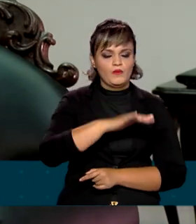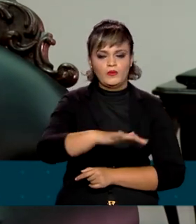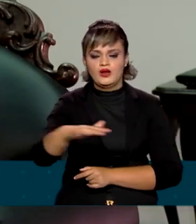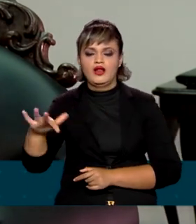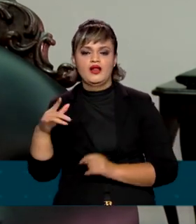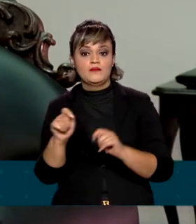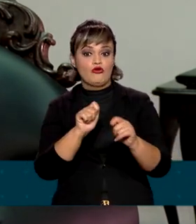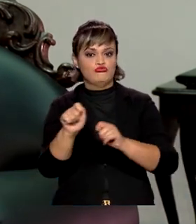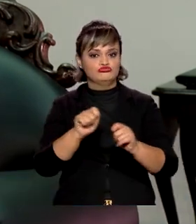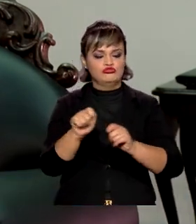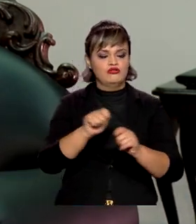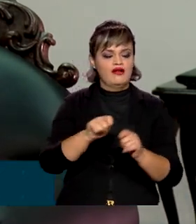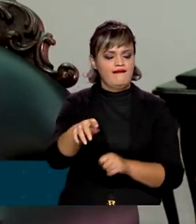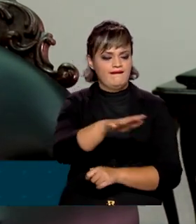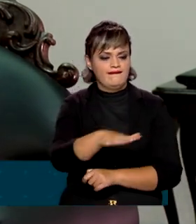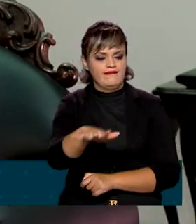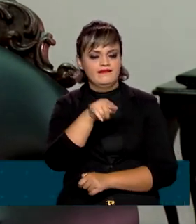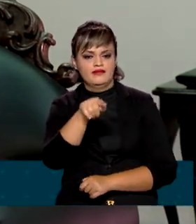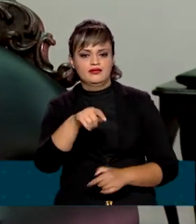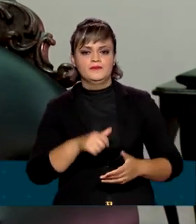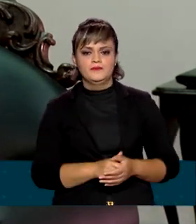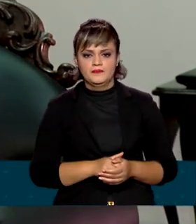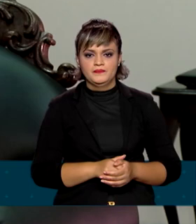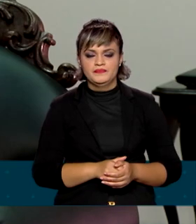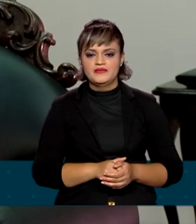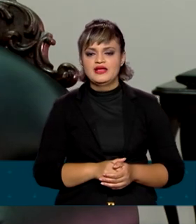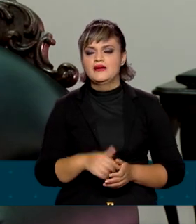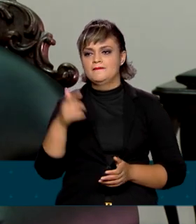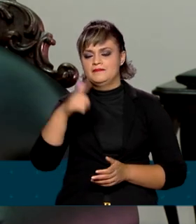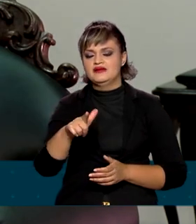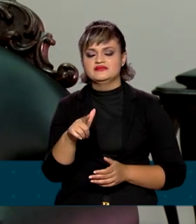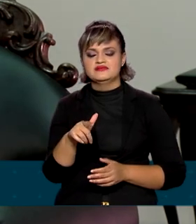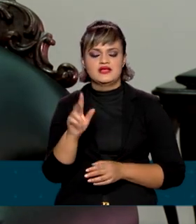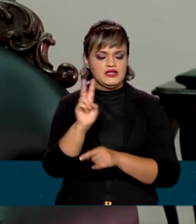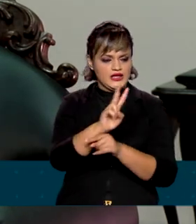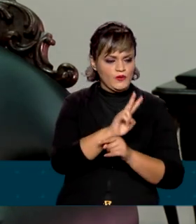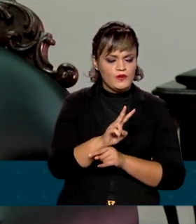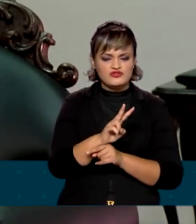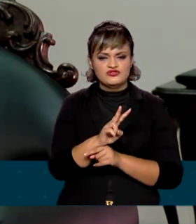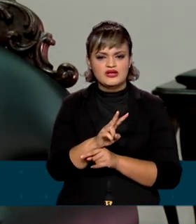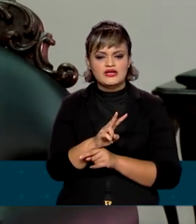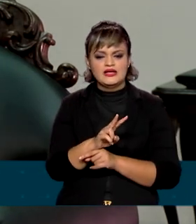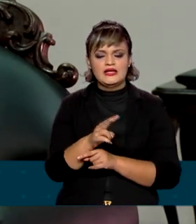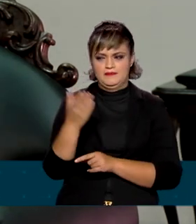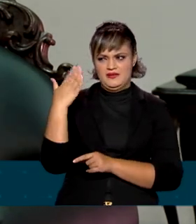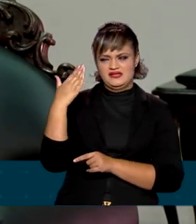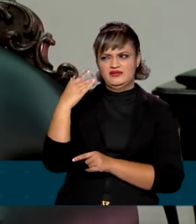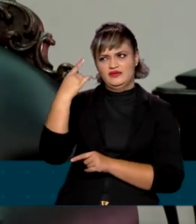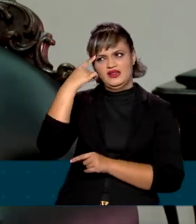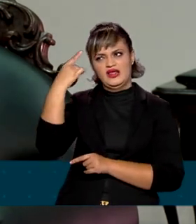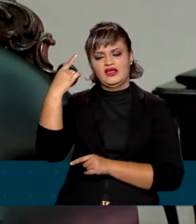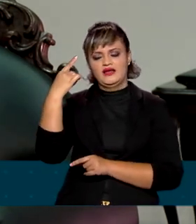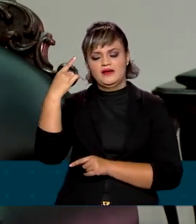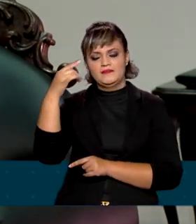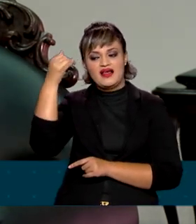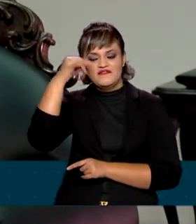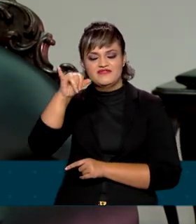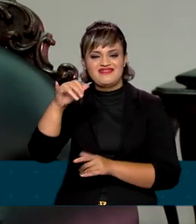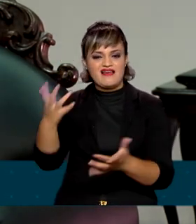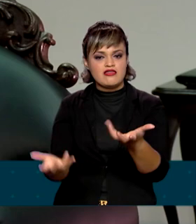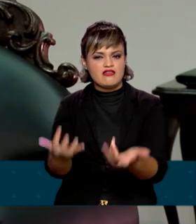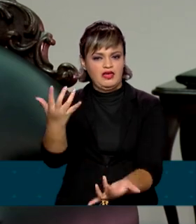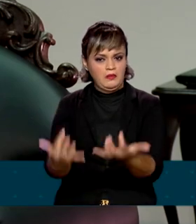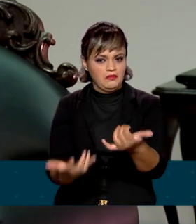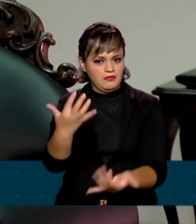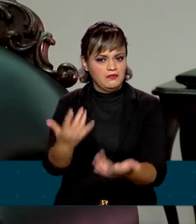para o controle de toda a região isso isso a operação Guardiões do bioma que inicialmente teve um viés voltado para o combate às